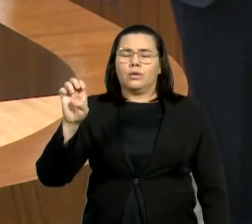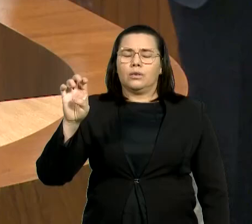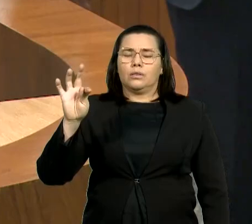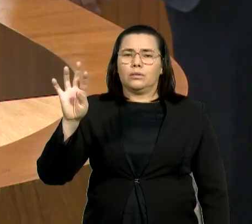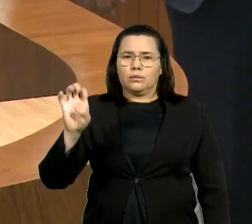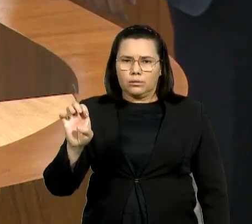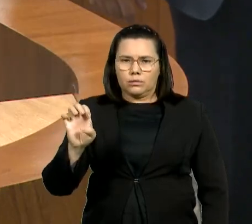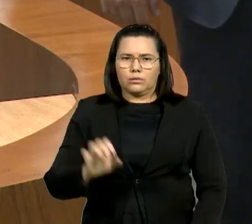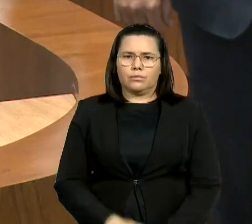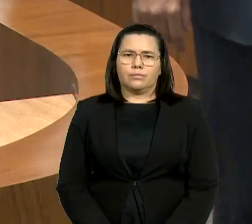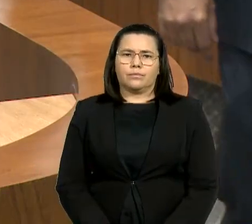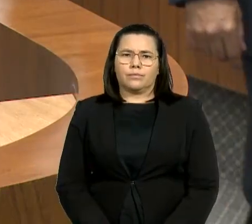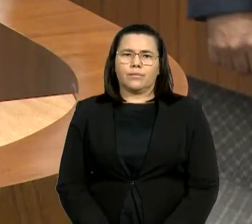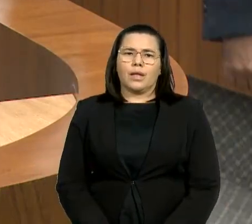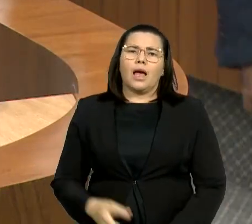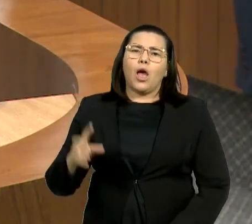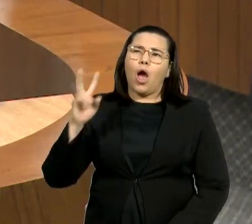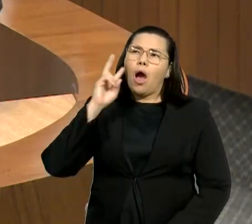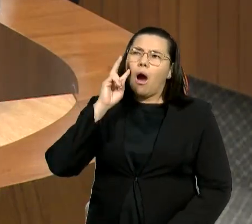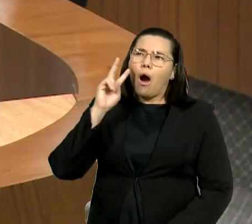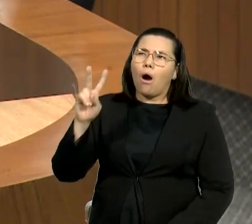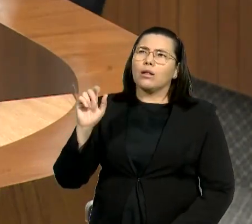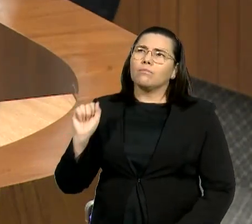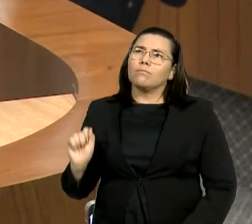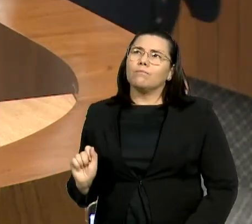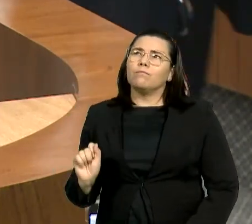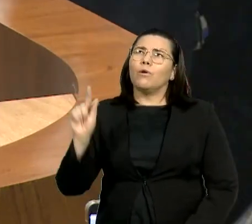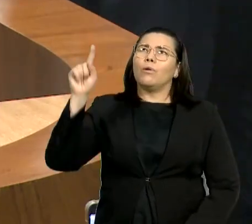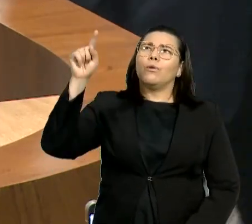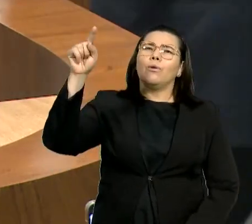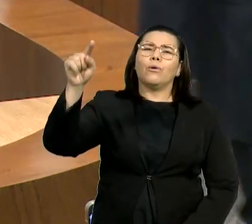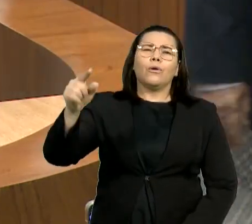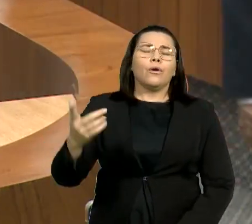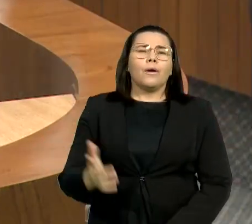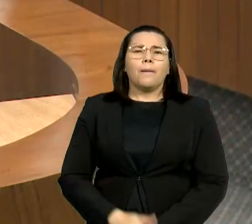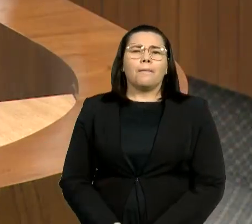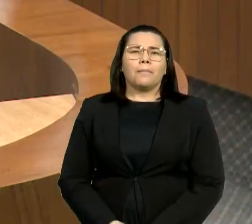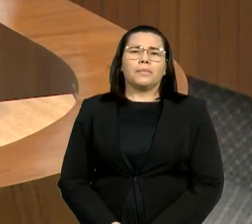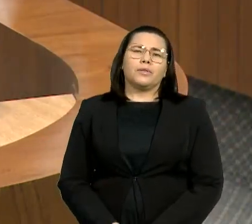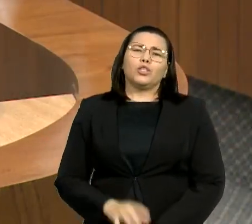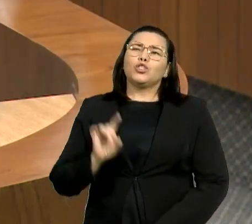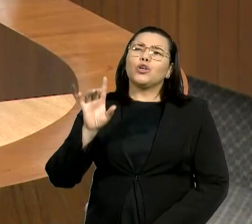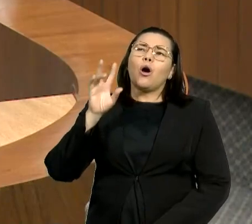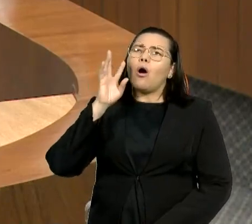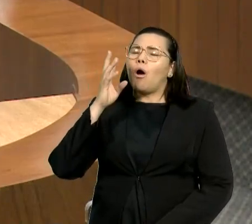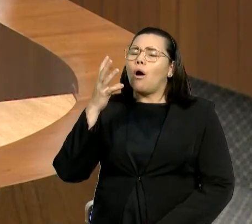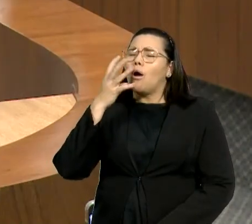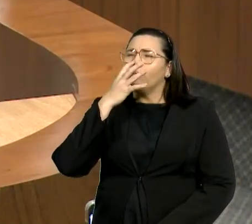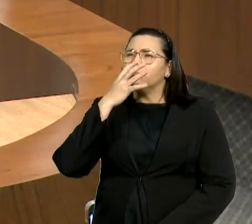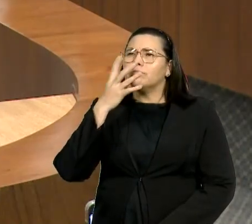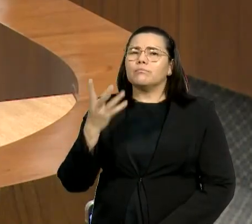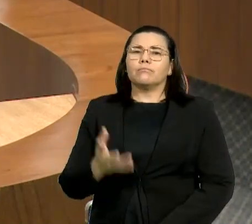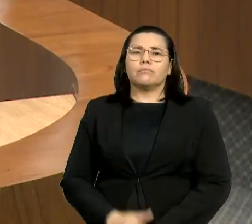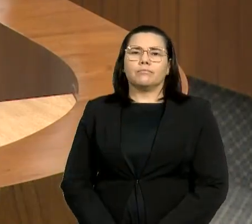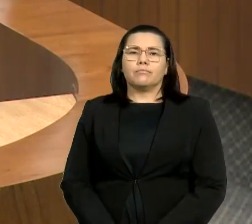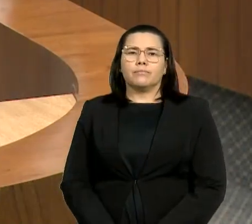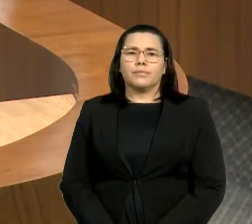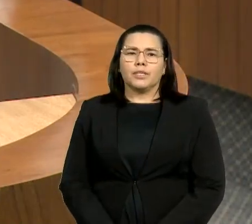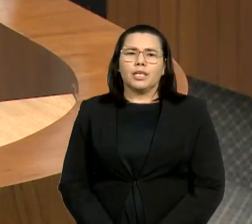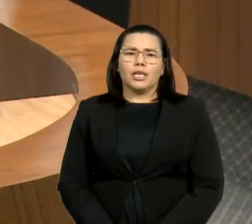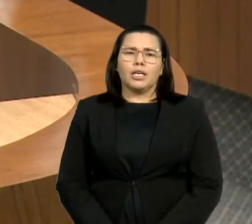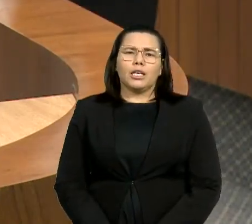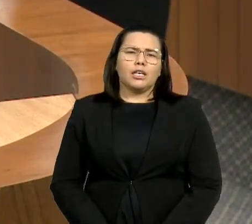pobreza extrema. É nesse sentido que vêm essas ações, promovendo desenvolvimento